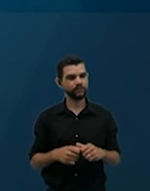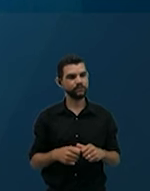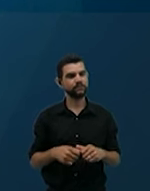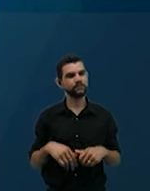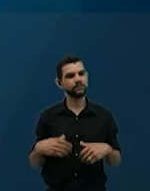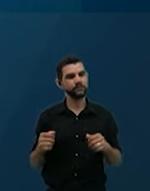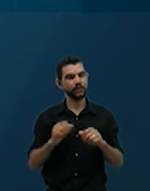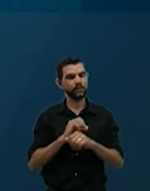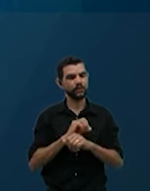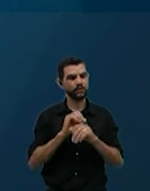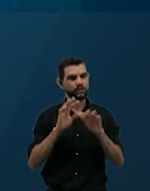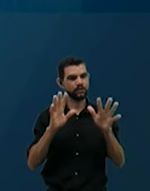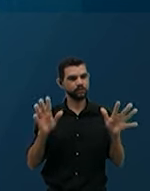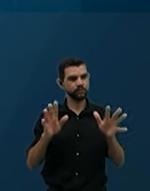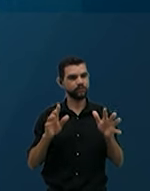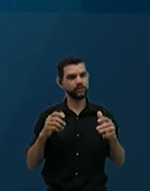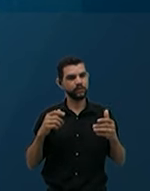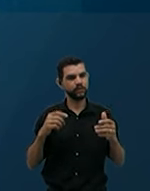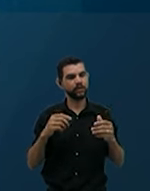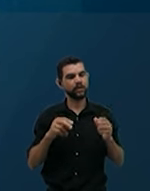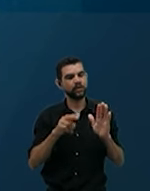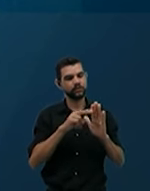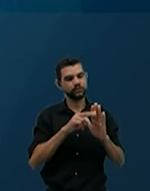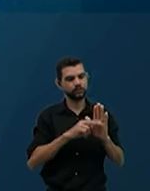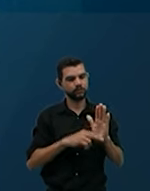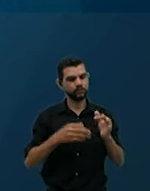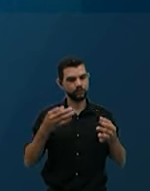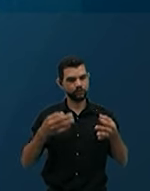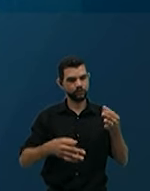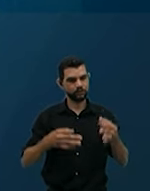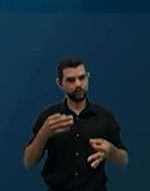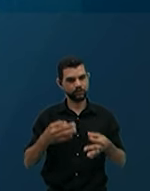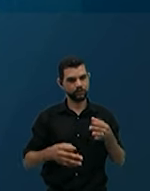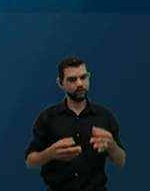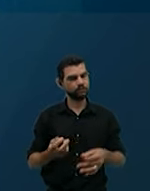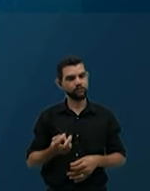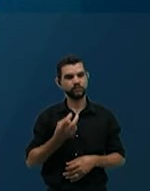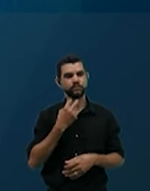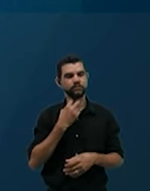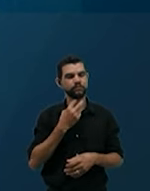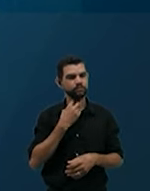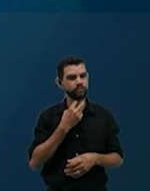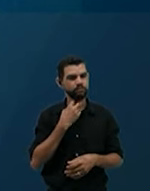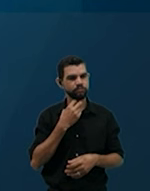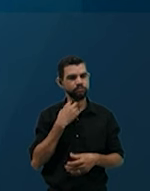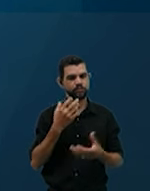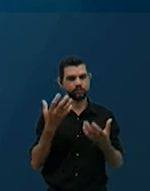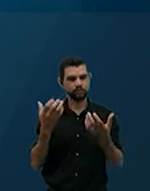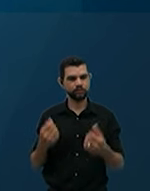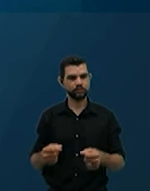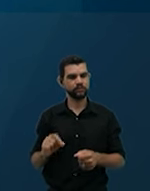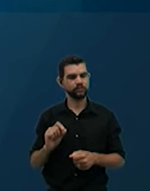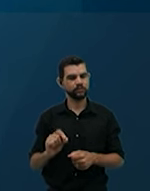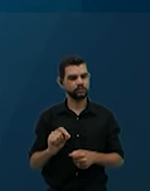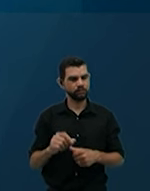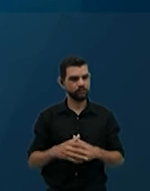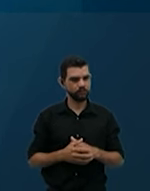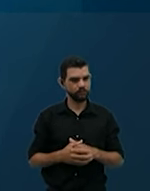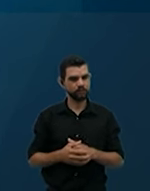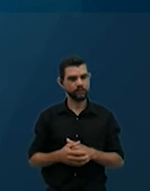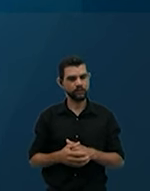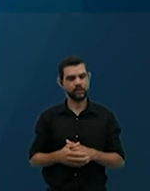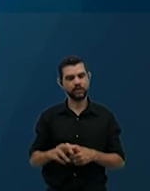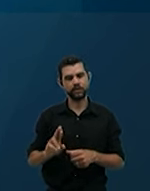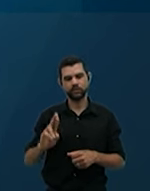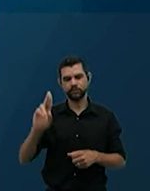sobre a hierarquia das normas jurídicas, não é possível admitir que norma geral sobre a responsabilidade tributária,